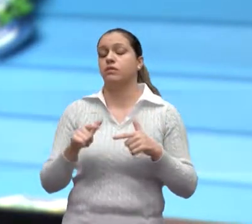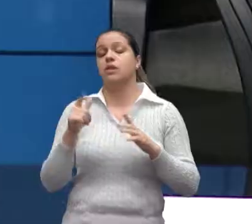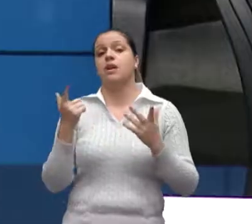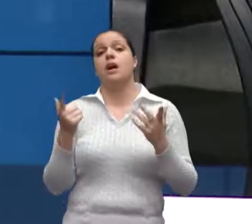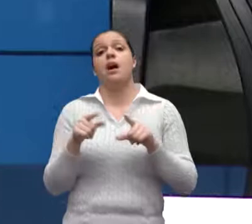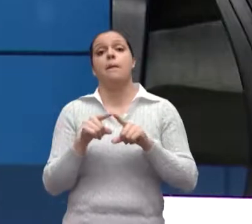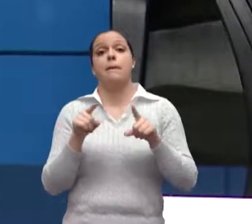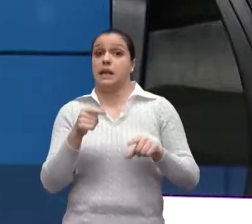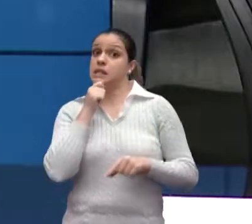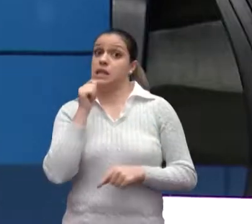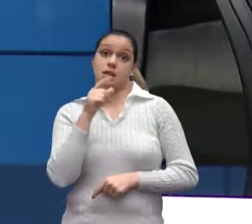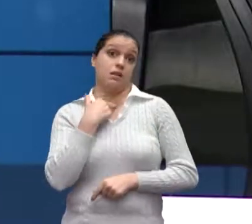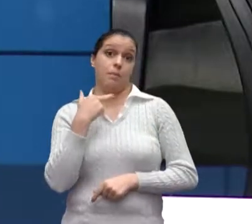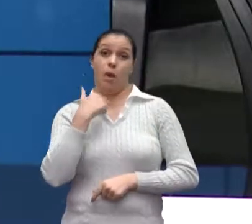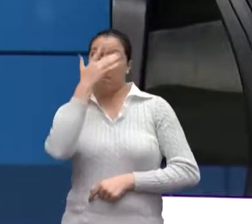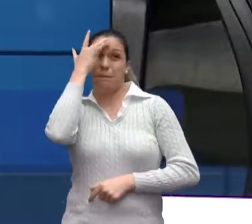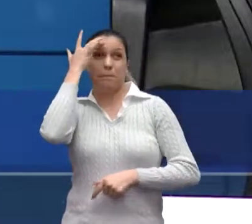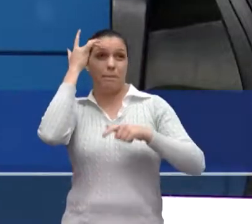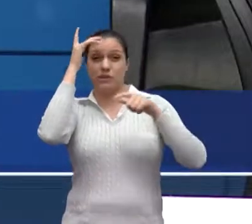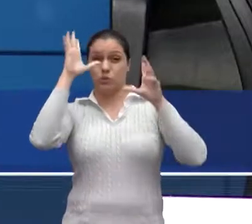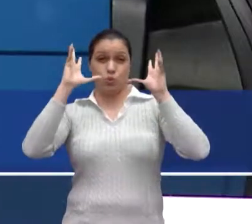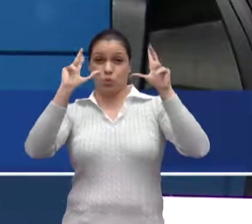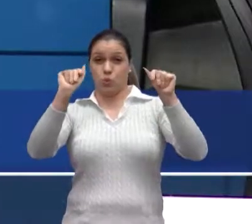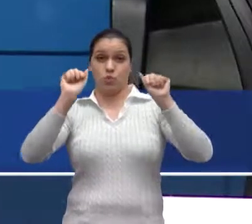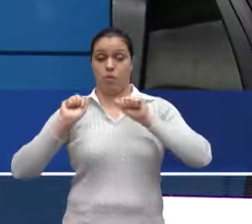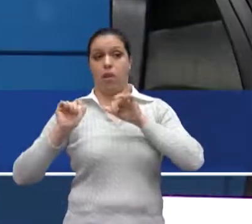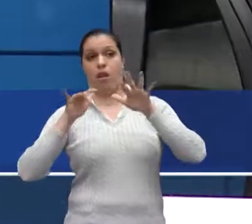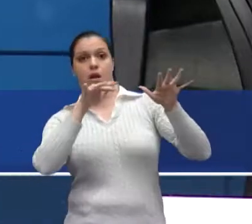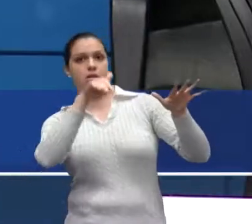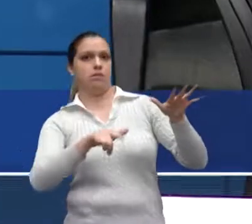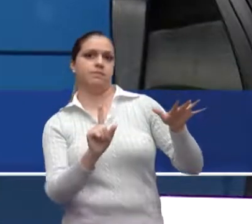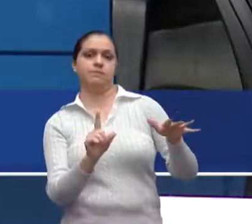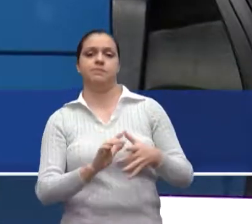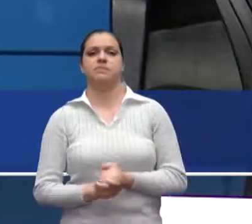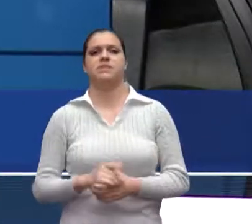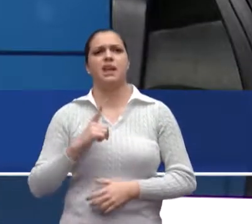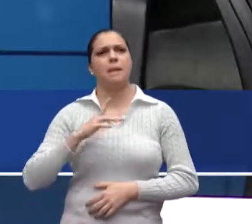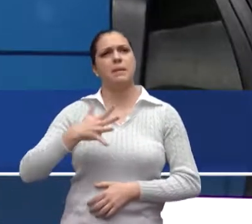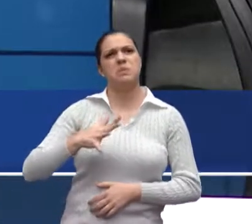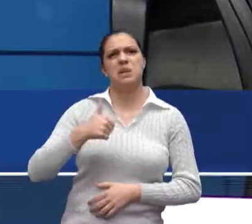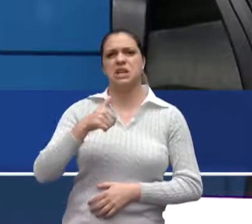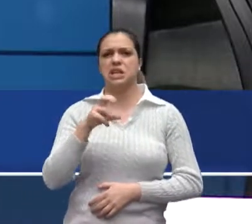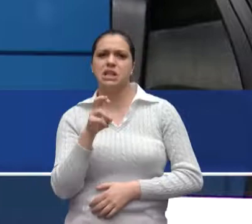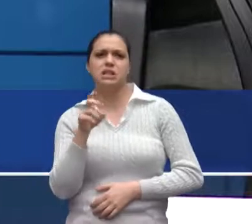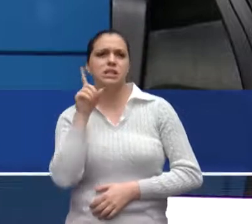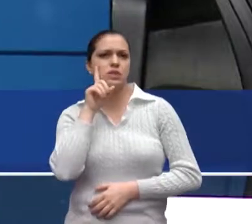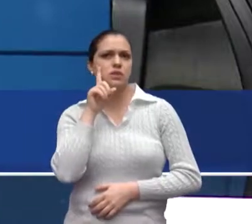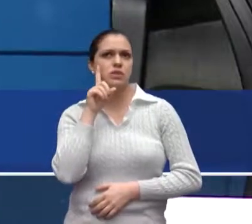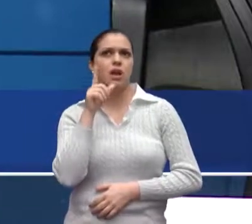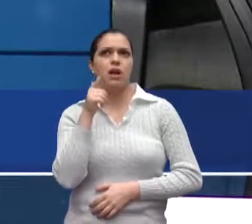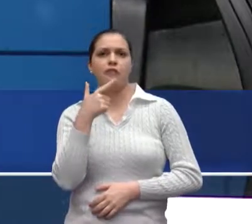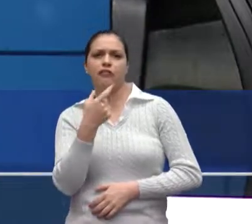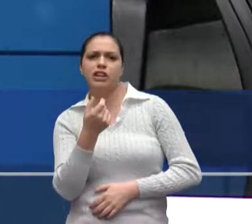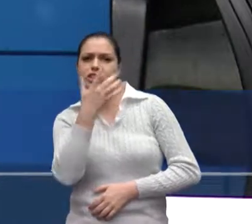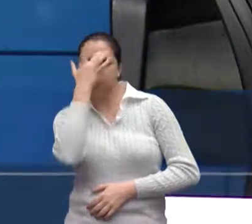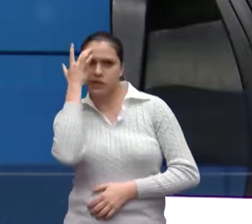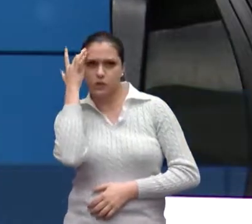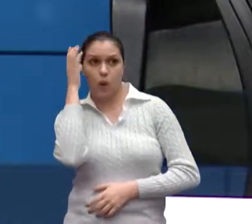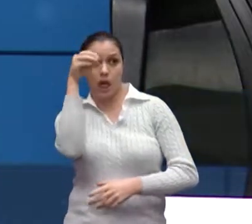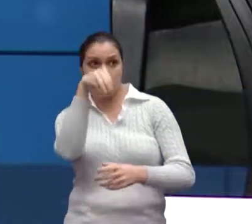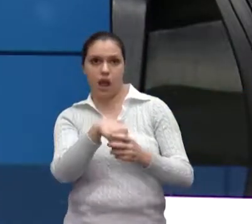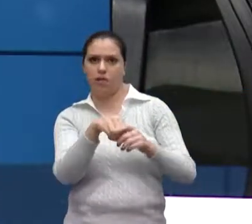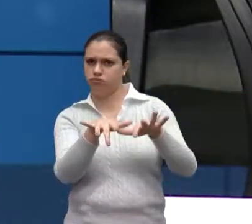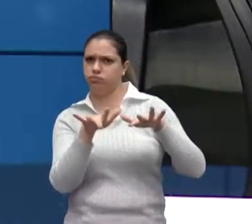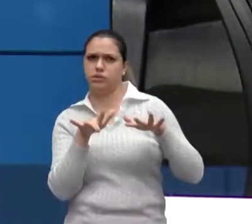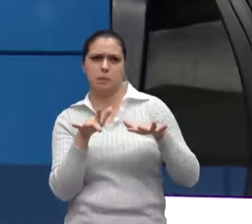público. Concluída e que eles têm pouco mais de 15 pessoas, 20 pessoas no máximo aqui